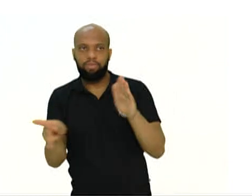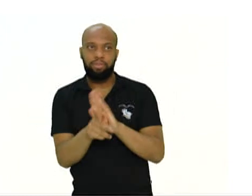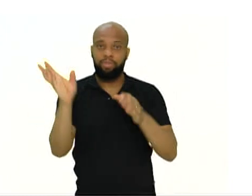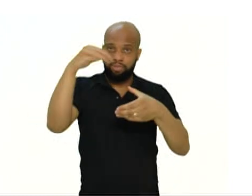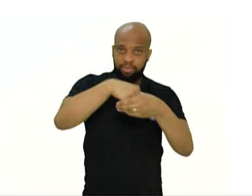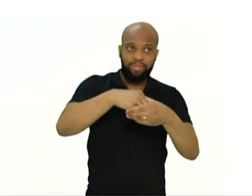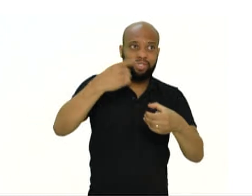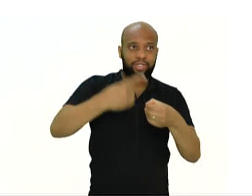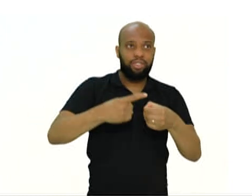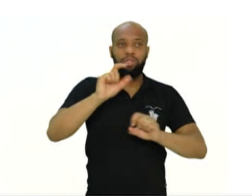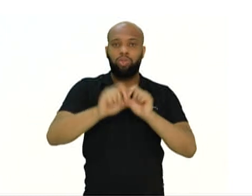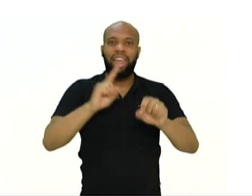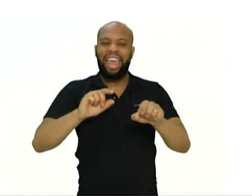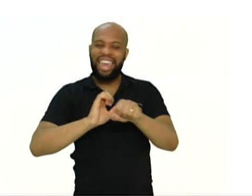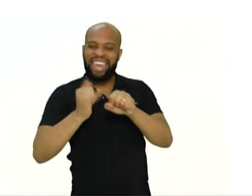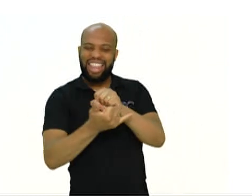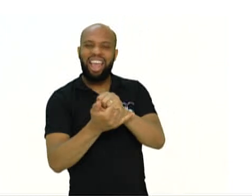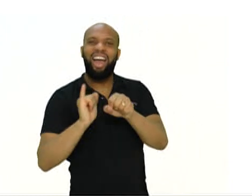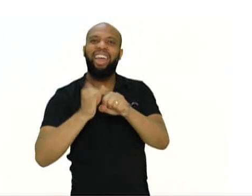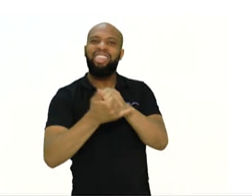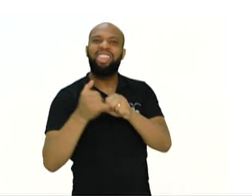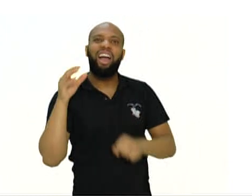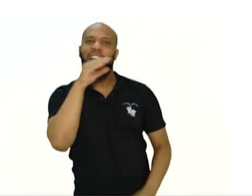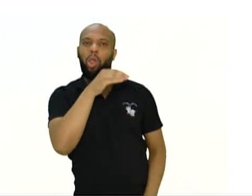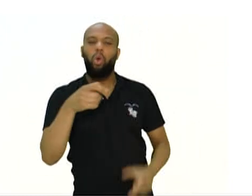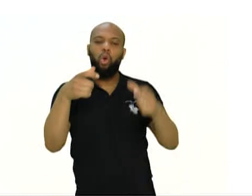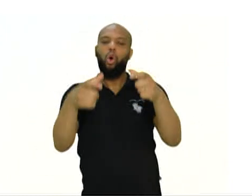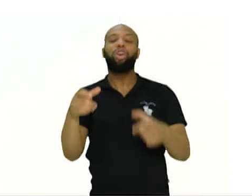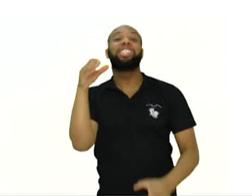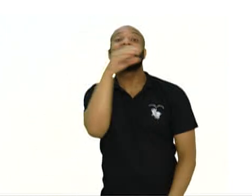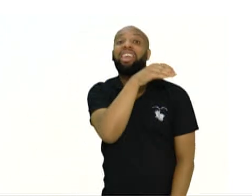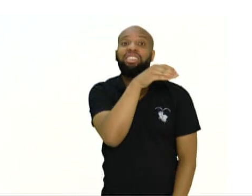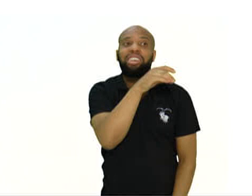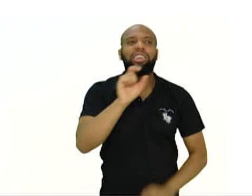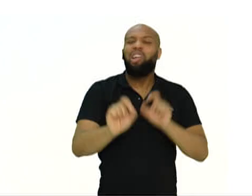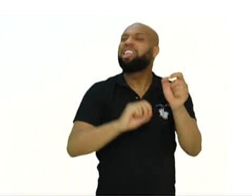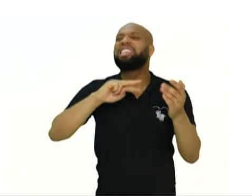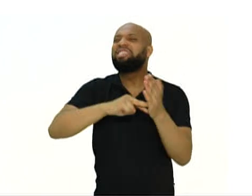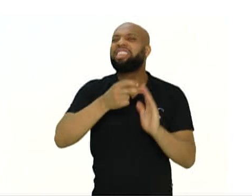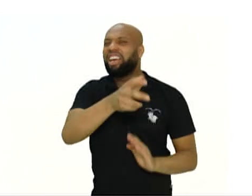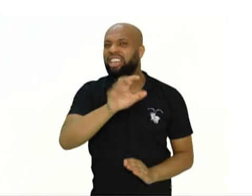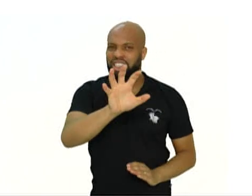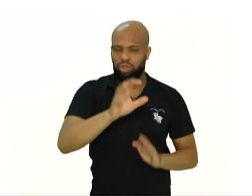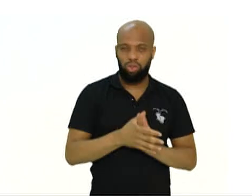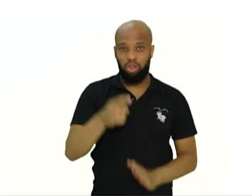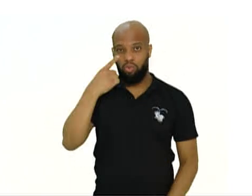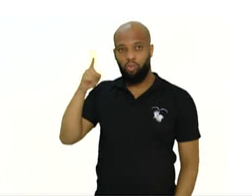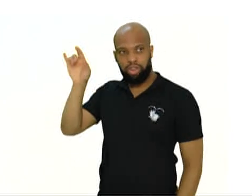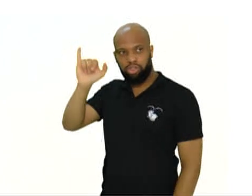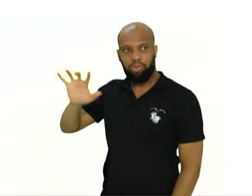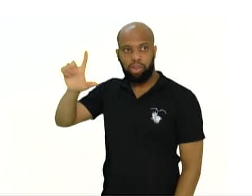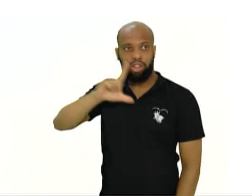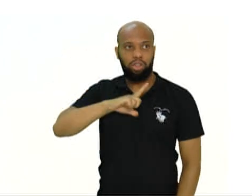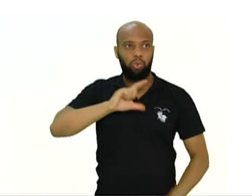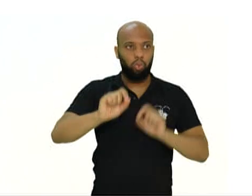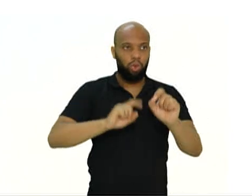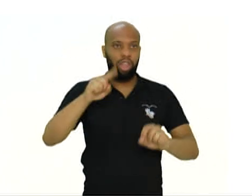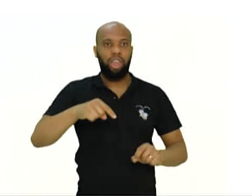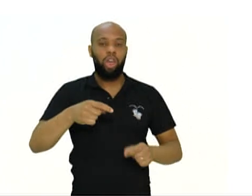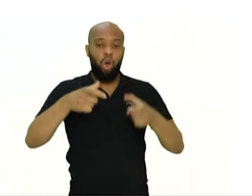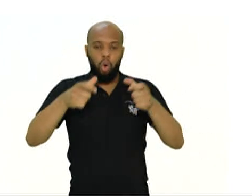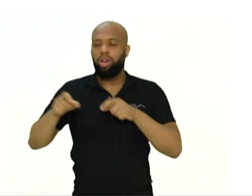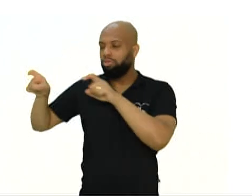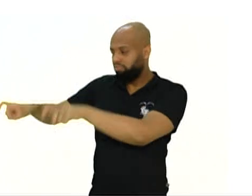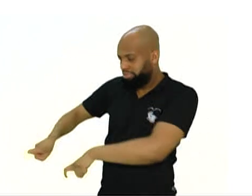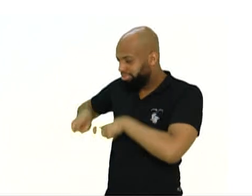a questão das ilhas de calor. O que, que são as ilhas de calor? Então vamos observar a imagem. Então nós temos aqui a área